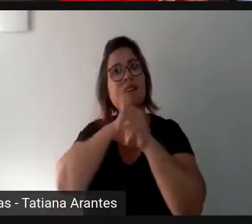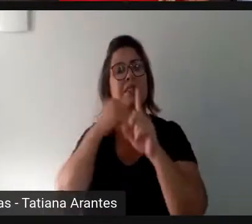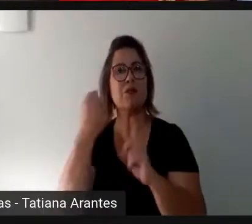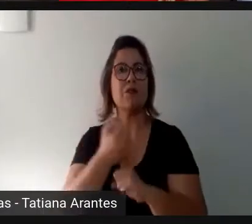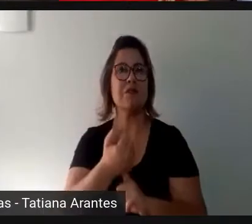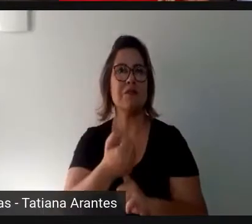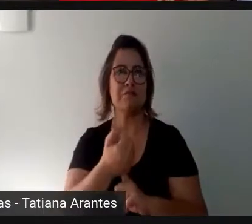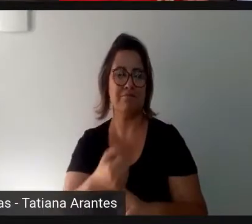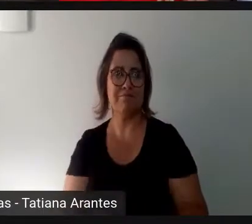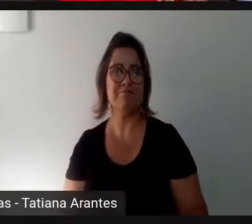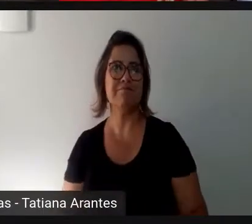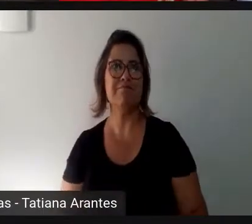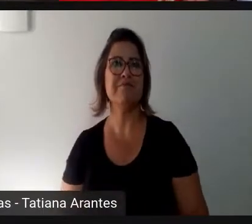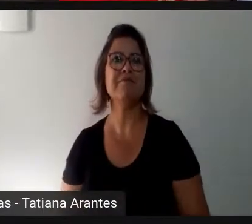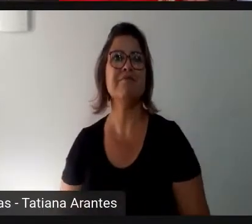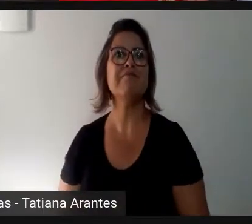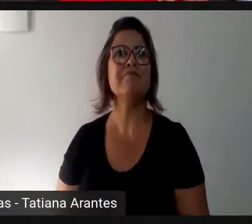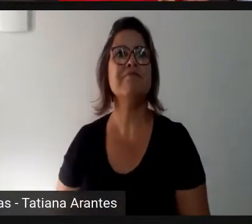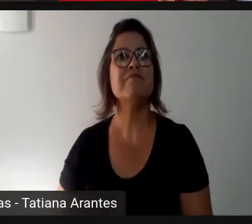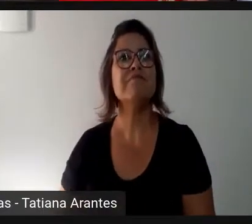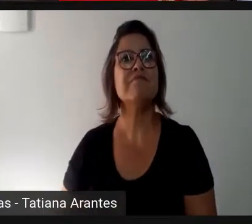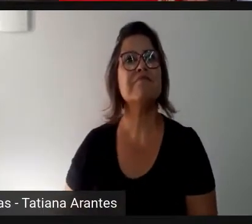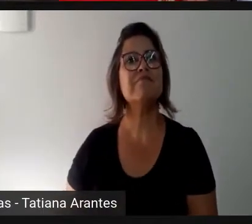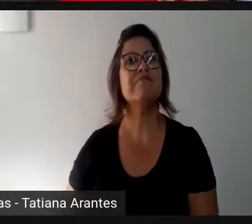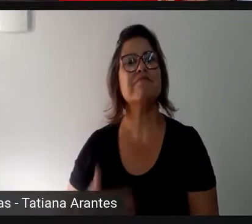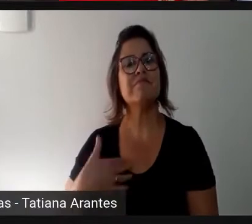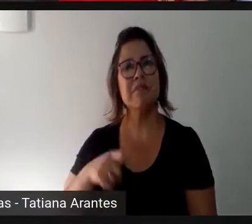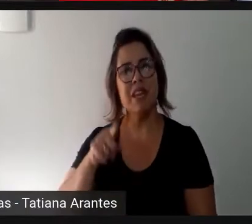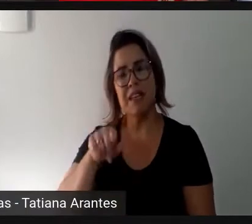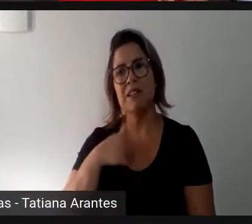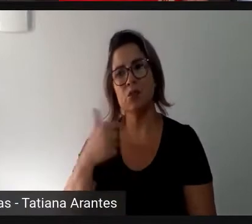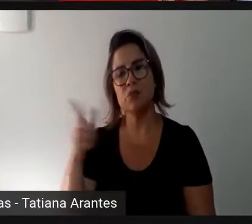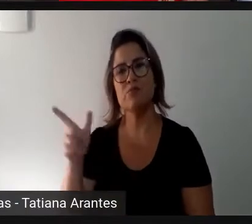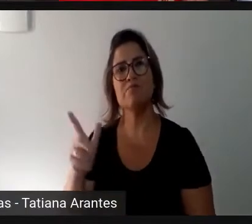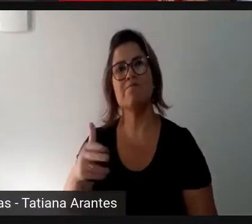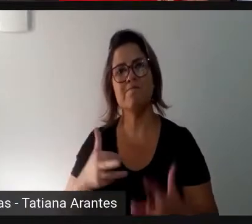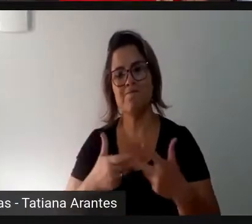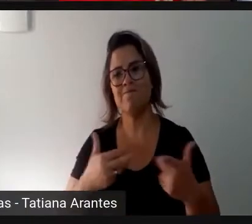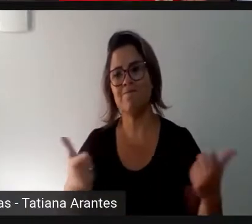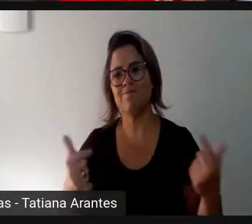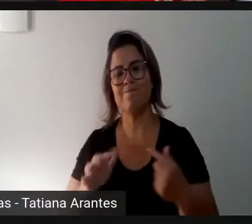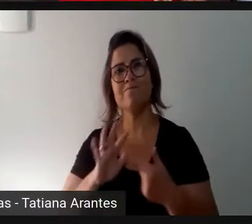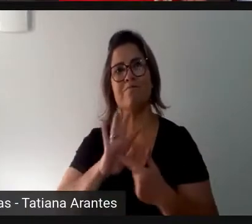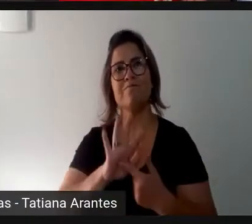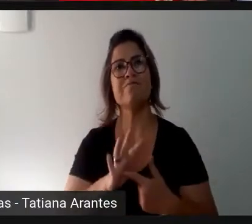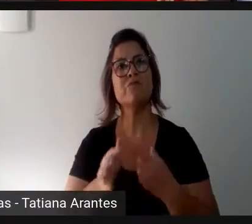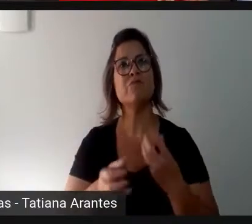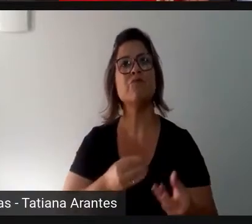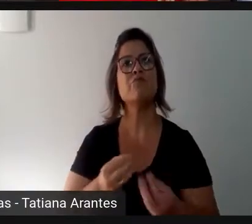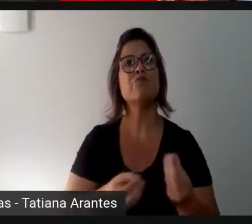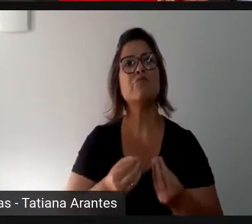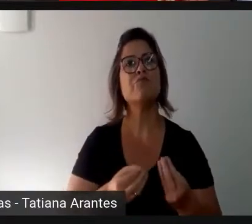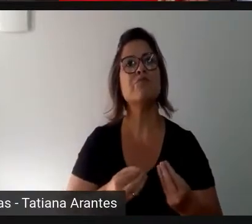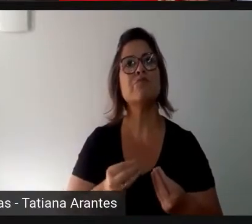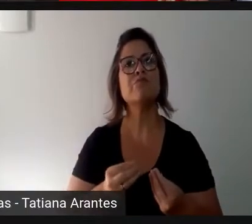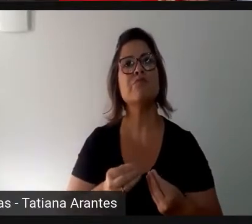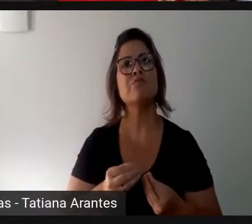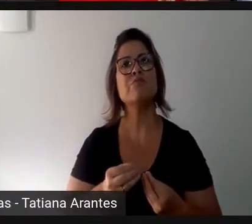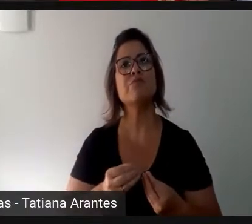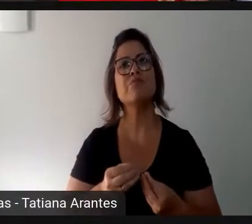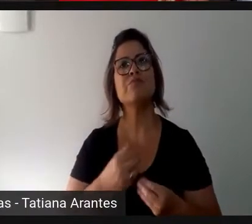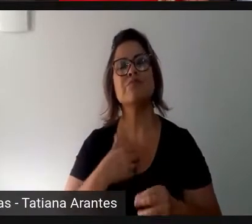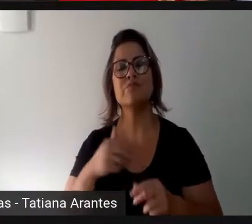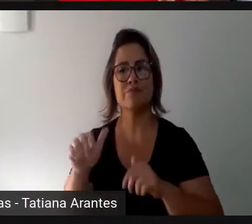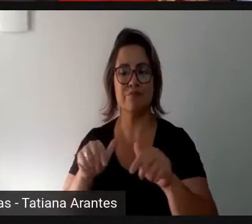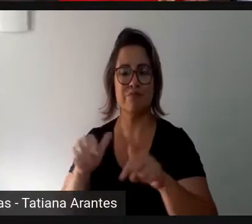da transparência, e eu trago um ponto bem polêmico relacionado à transparência. Eu trabalhei um pouquinho na